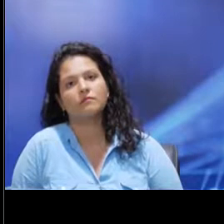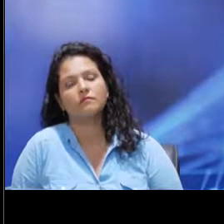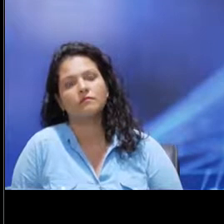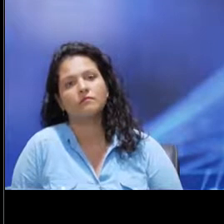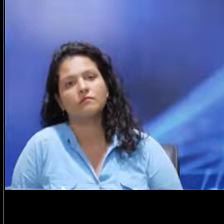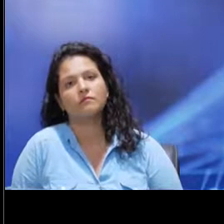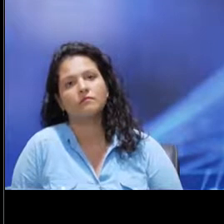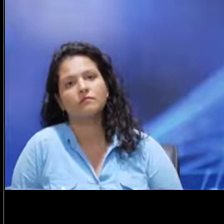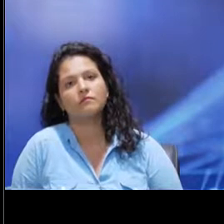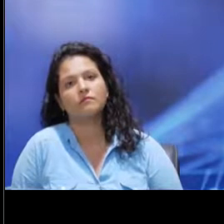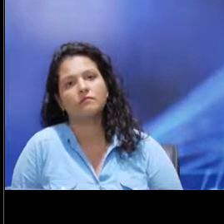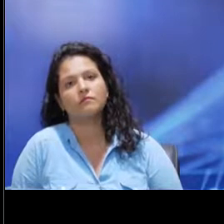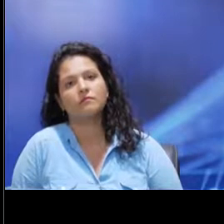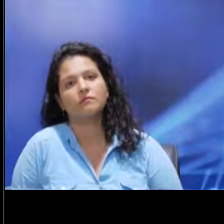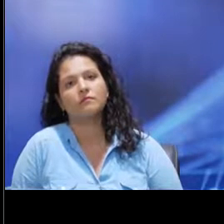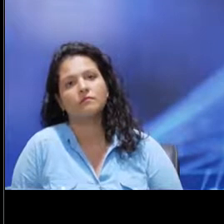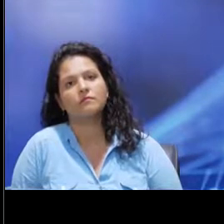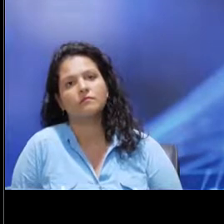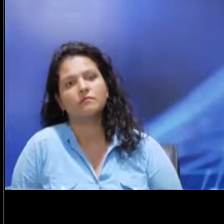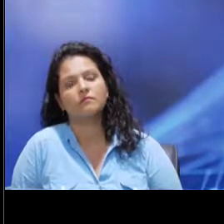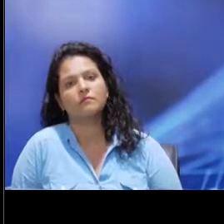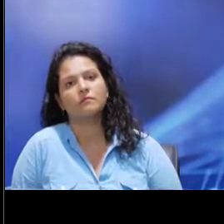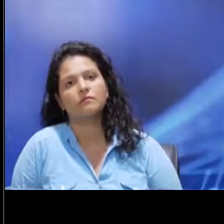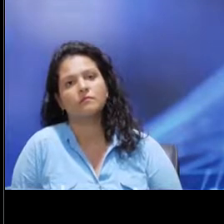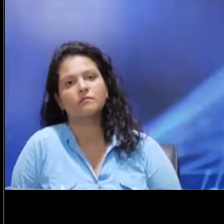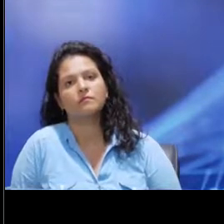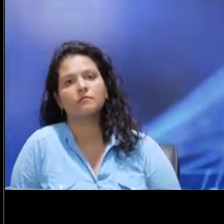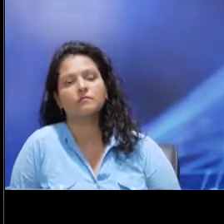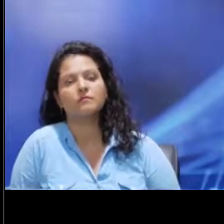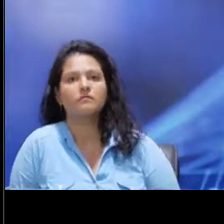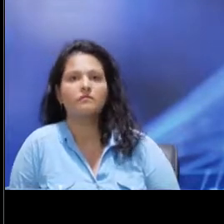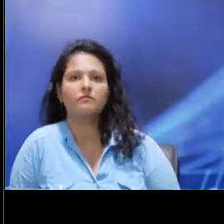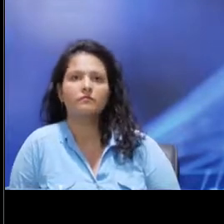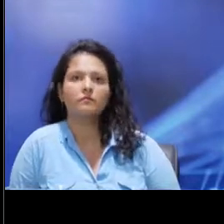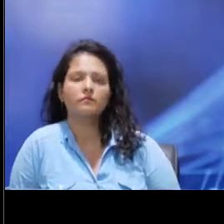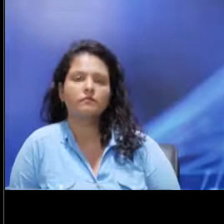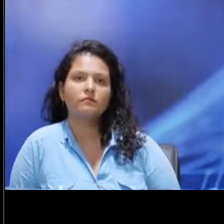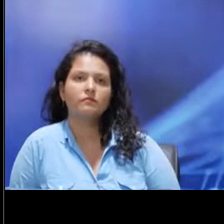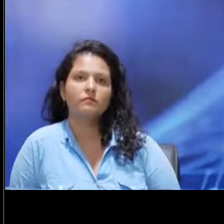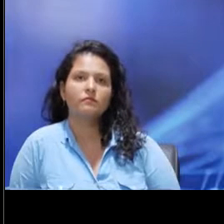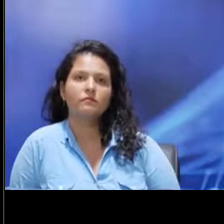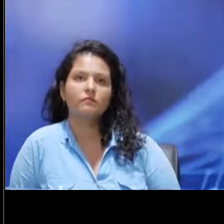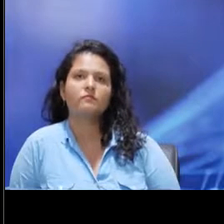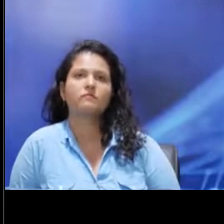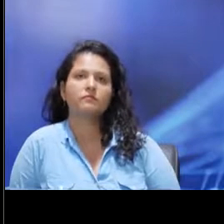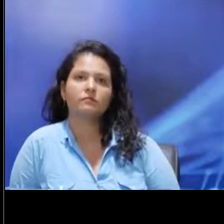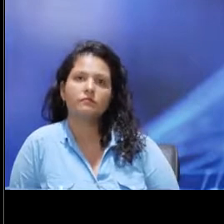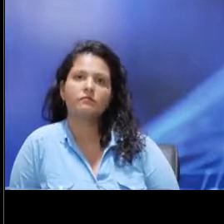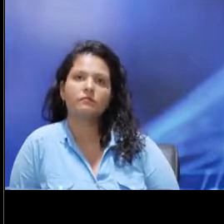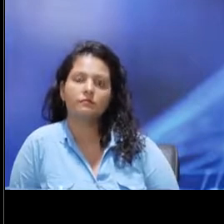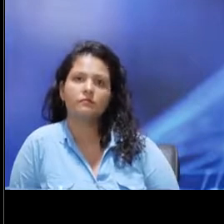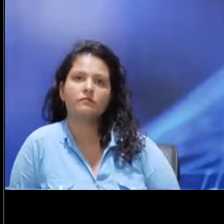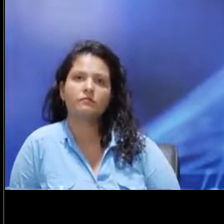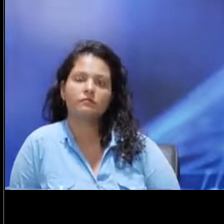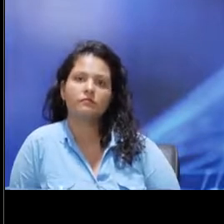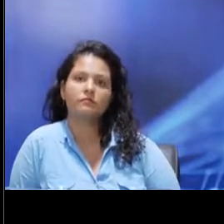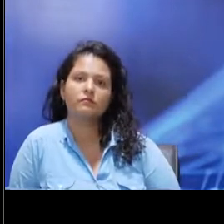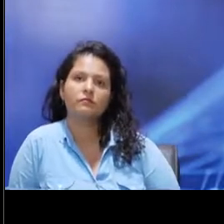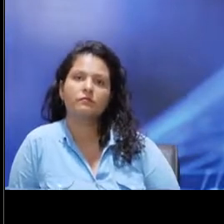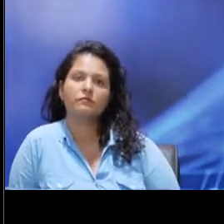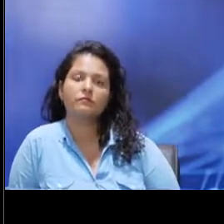para auxiliar na fermentação, tem muita gente que fala, Rafael, mas será que precisa usar inoculante? Né? Uso ou não